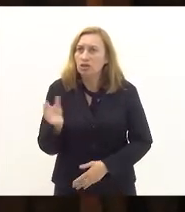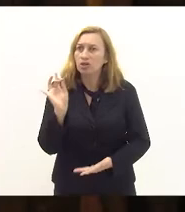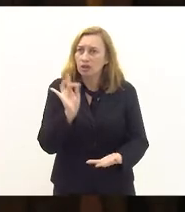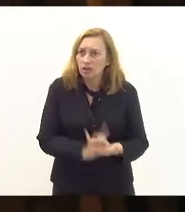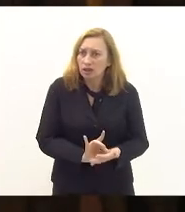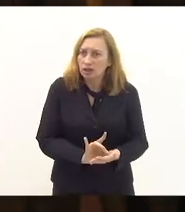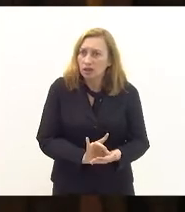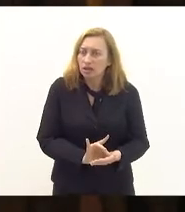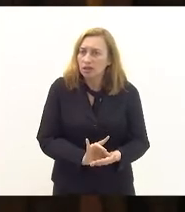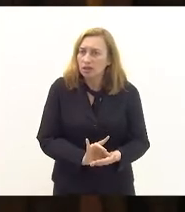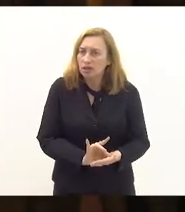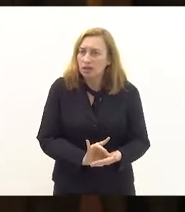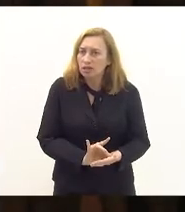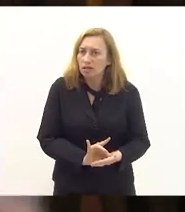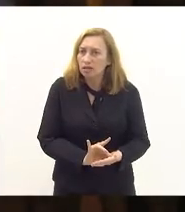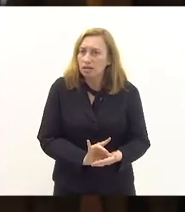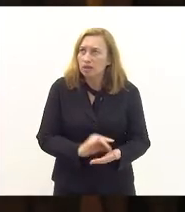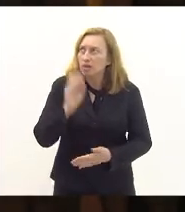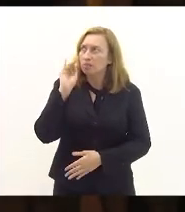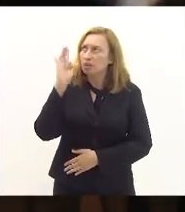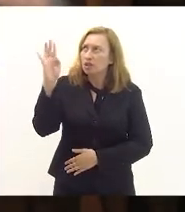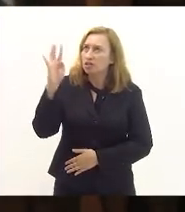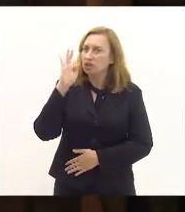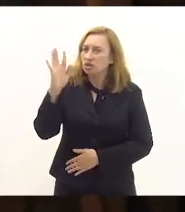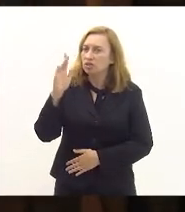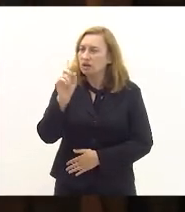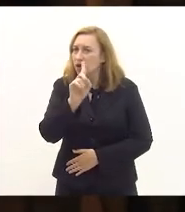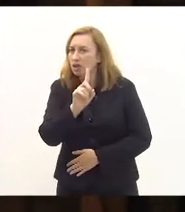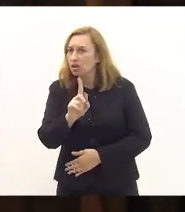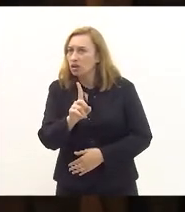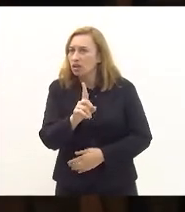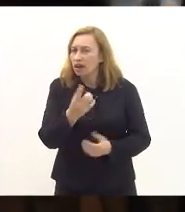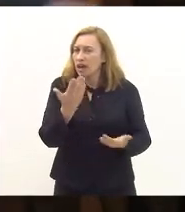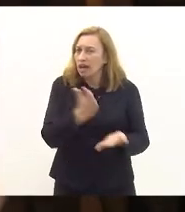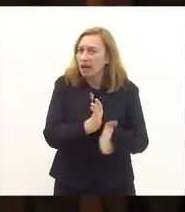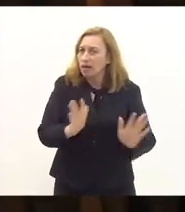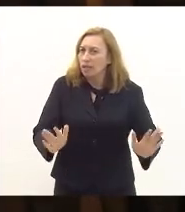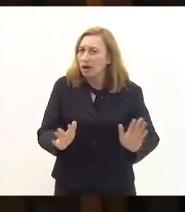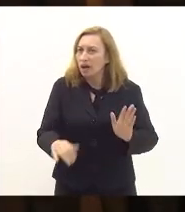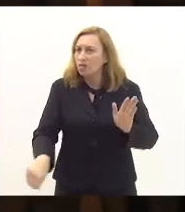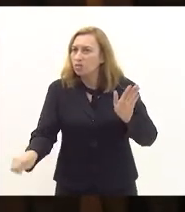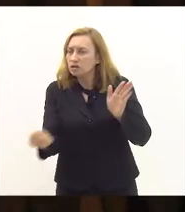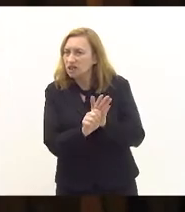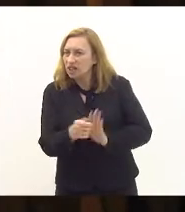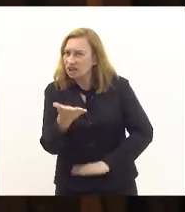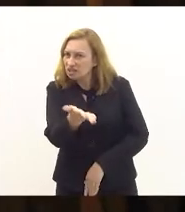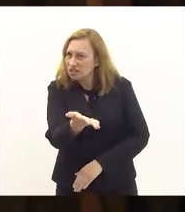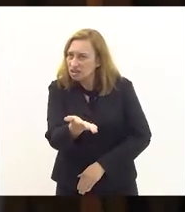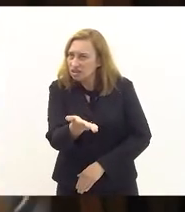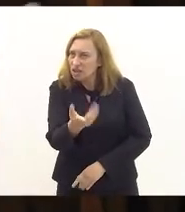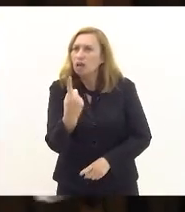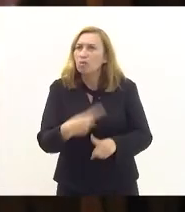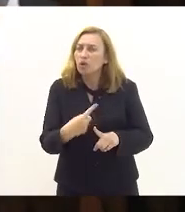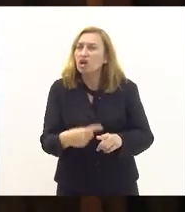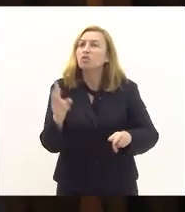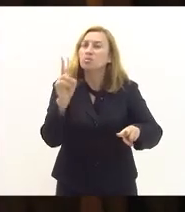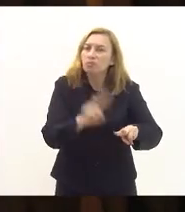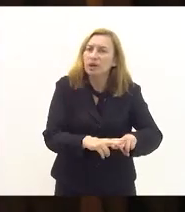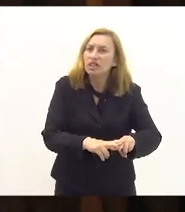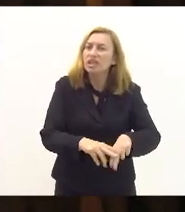realidade. Imaginar que vai se combater o tráfico, acabar com o tráfico dessa forma, por que não prende quem